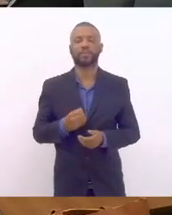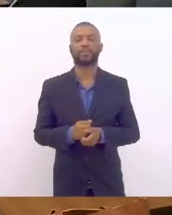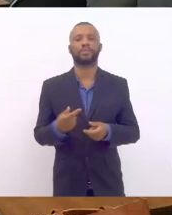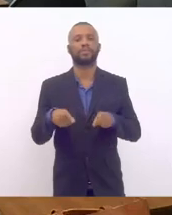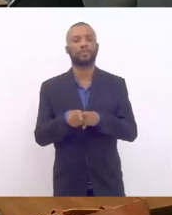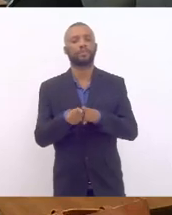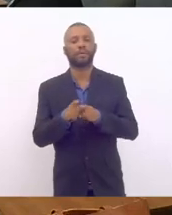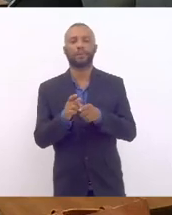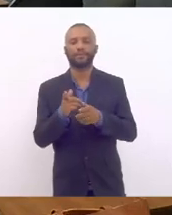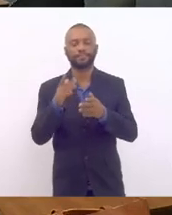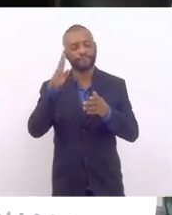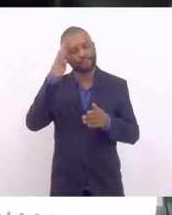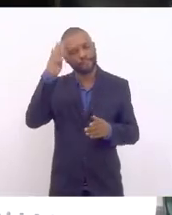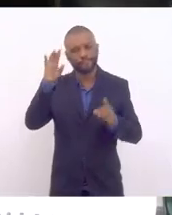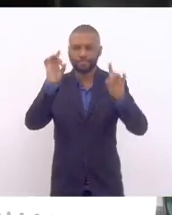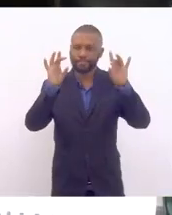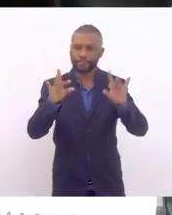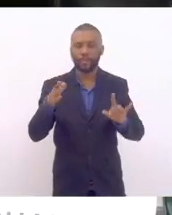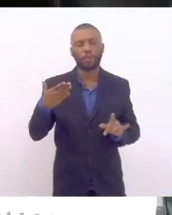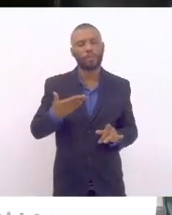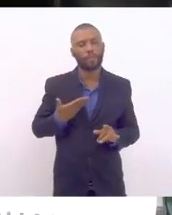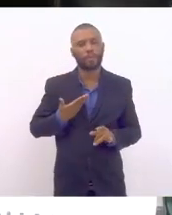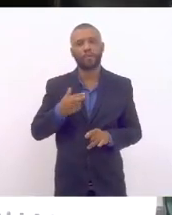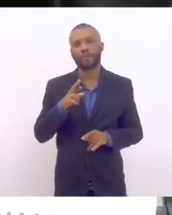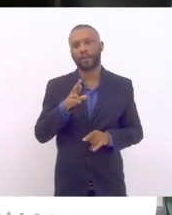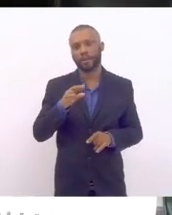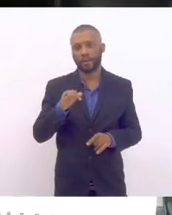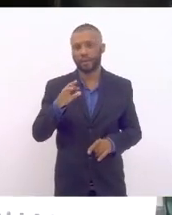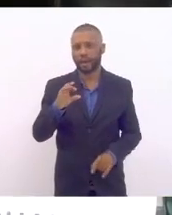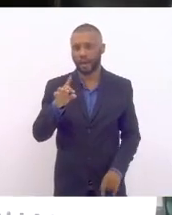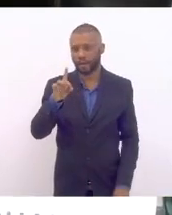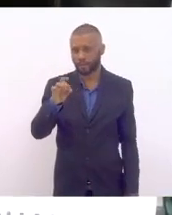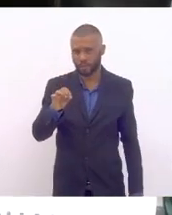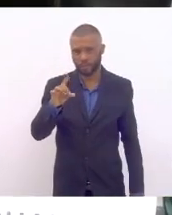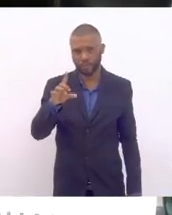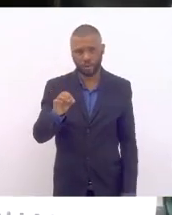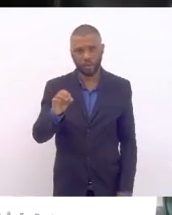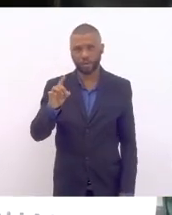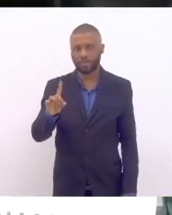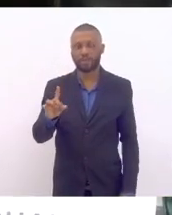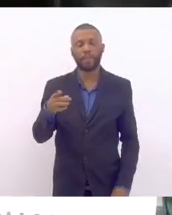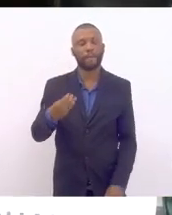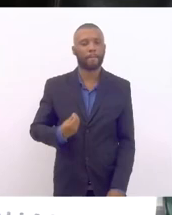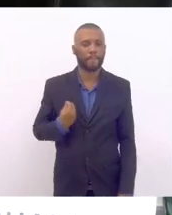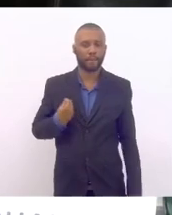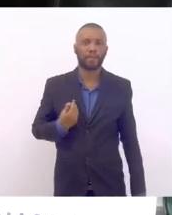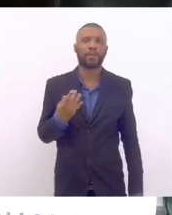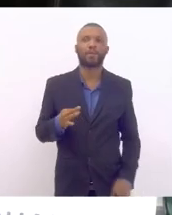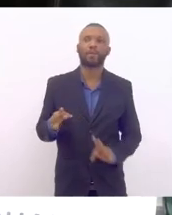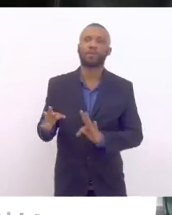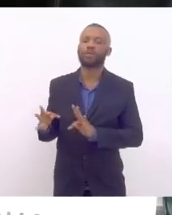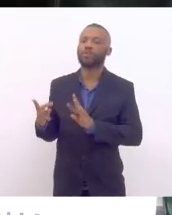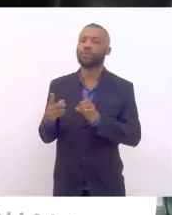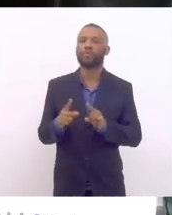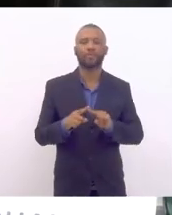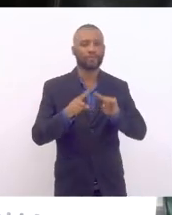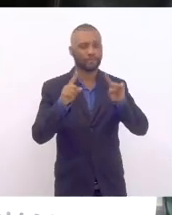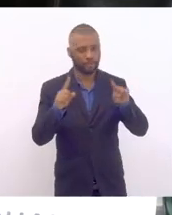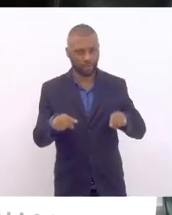um comprimento especial ao Meu Redor e amigo Ricardo loja aqui presente é comprimento também todos os funcionários